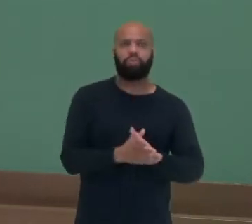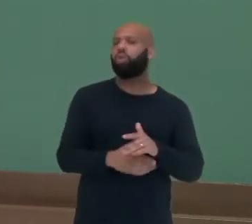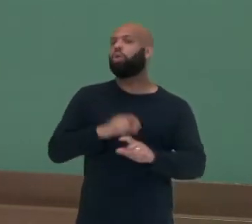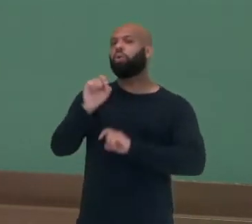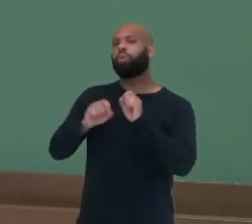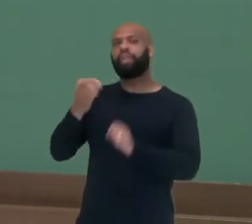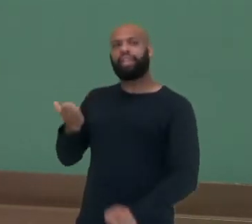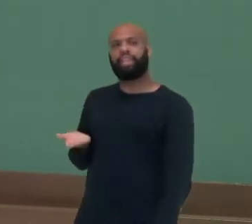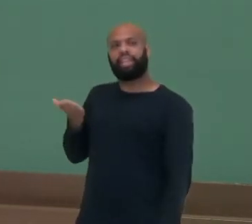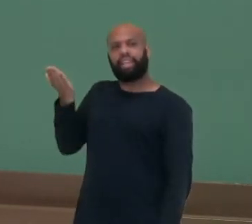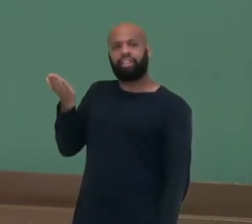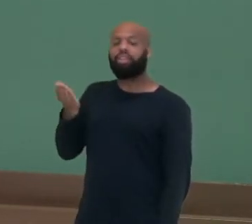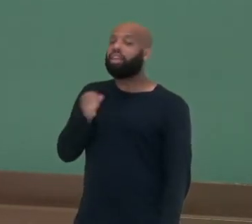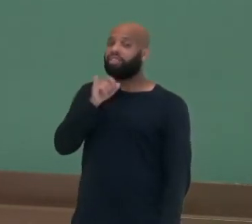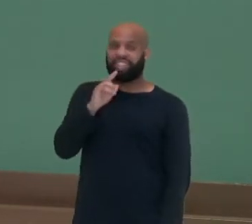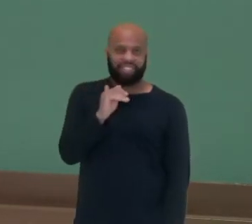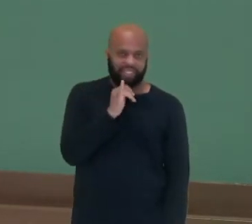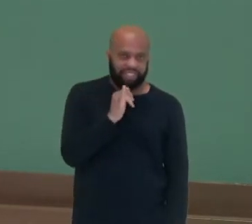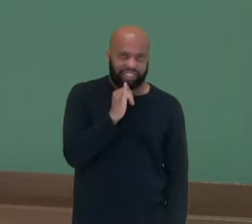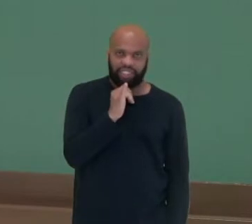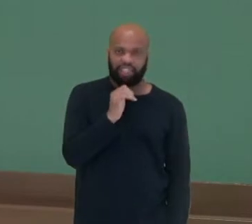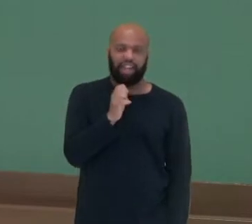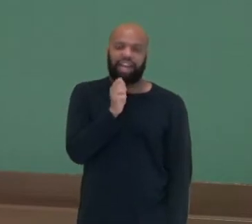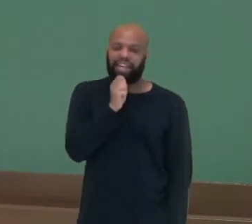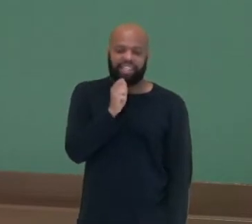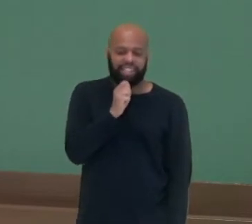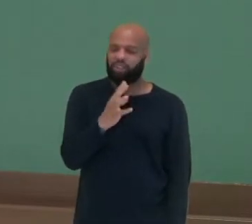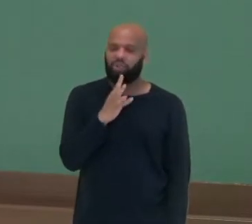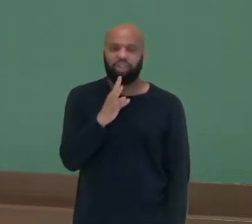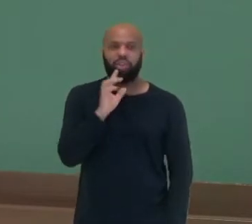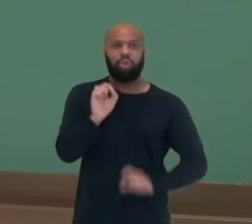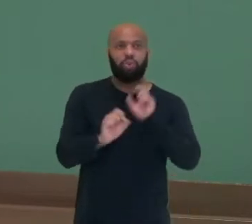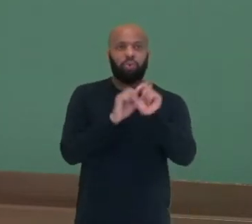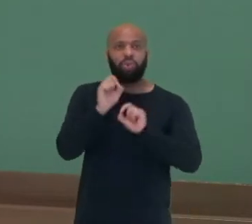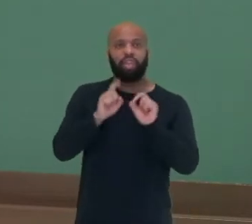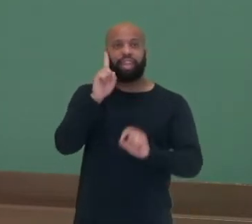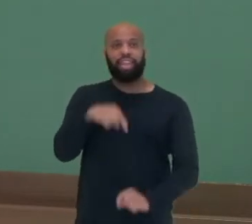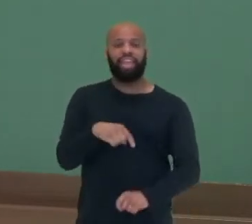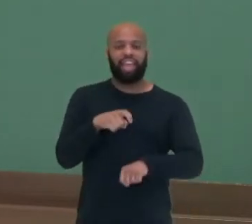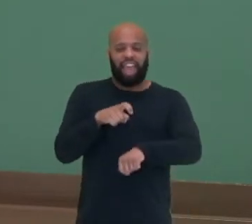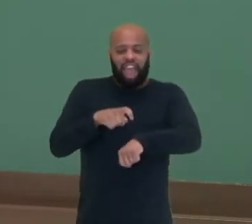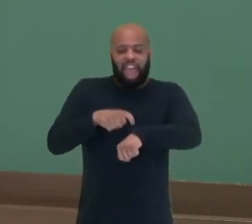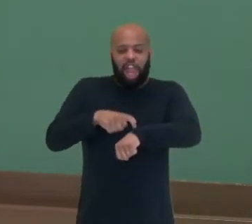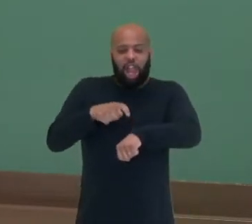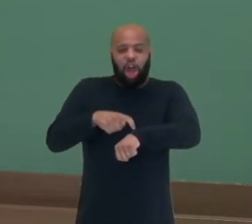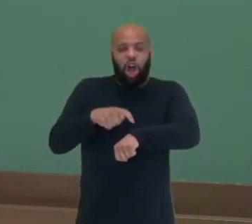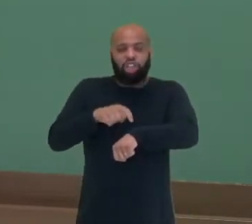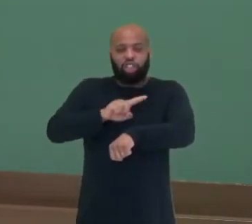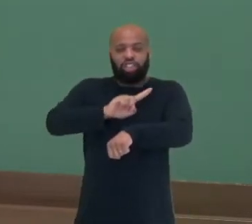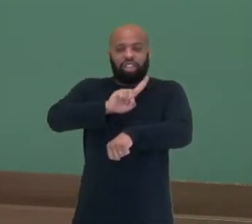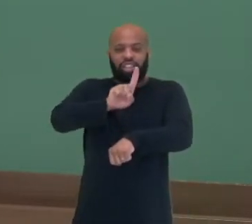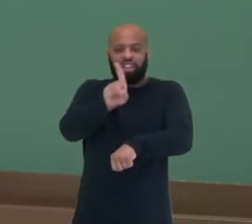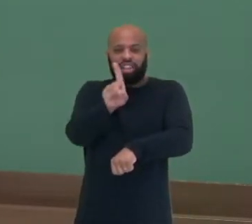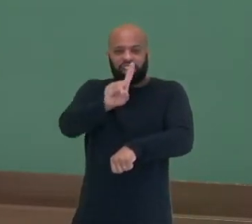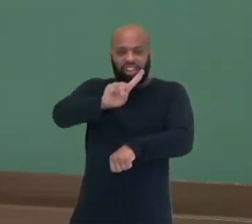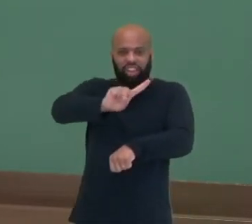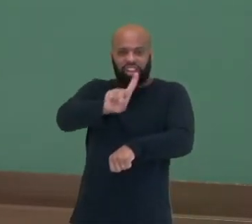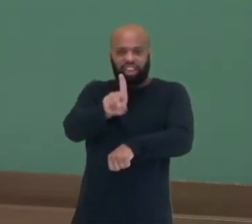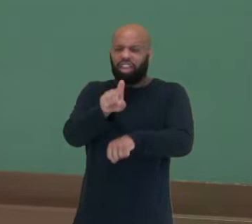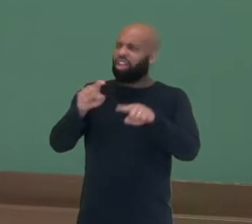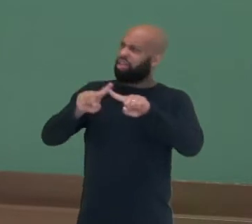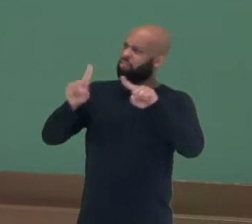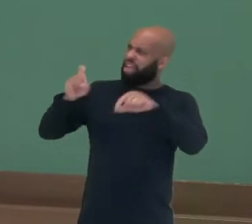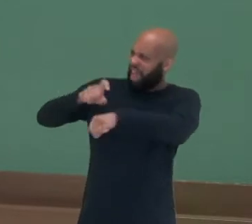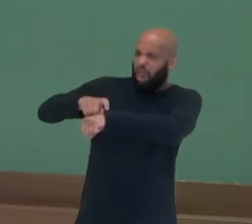Então, para quem não conhece, este é o famoso relógio. Ai, mas Fabiano, esse